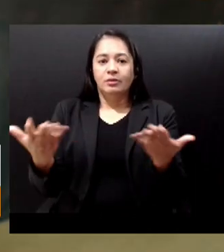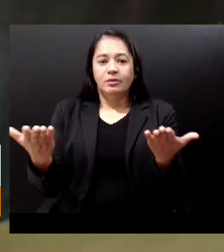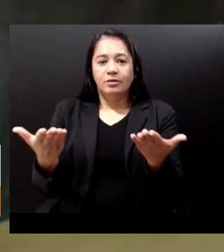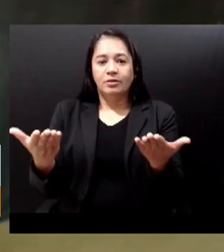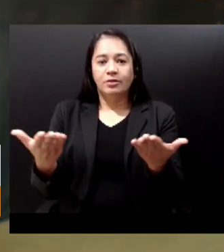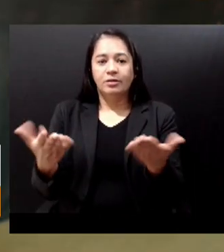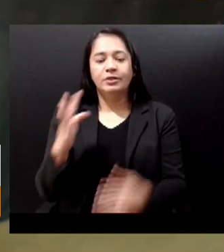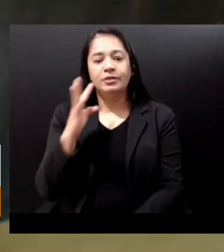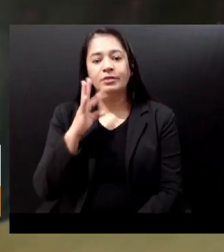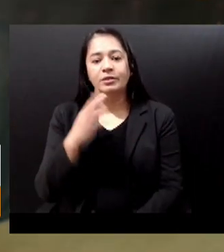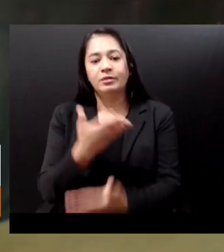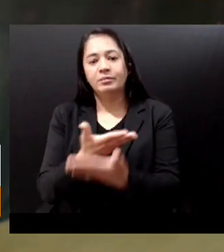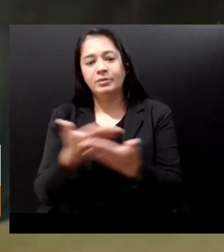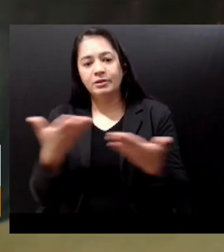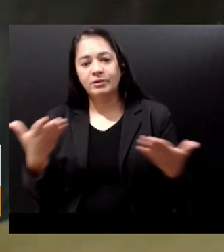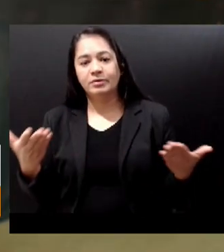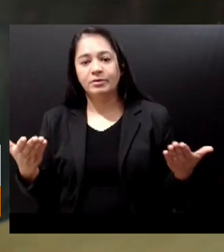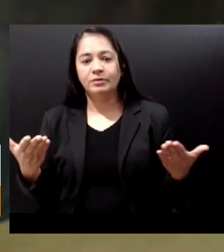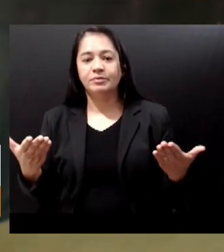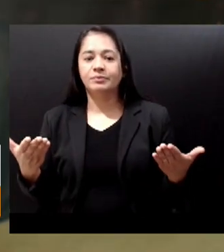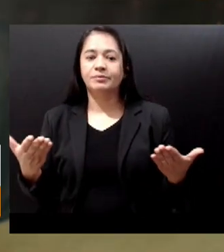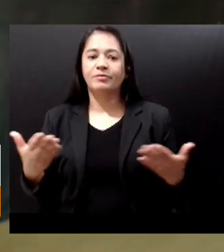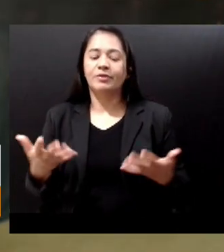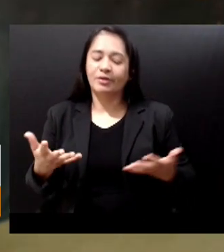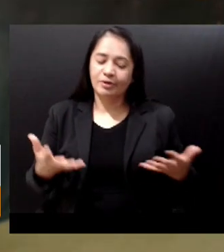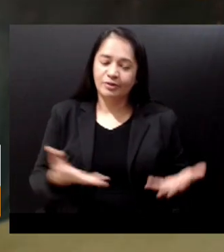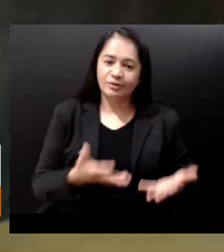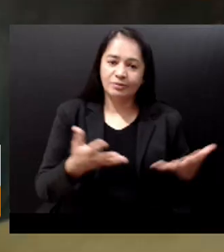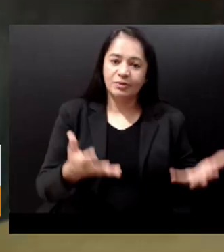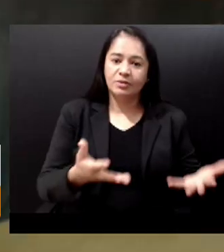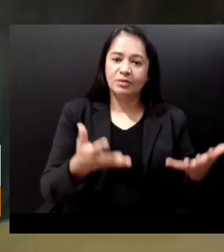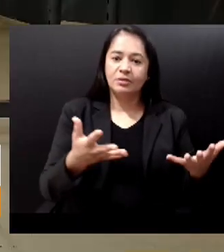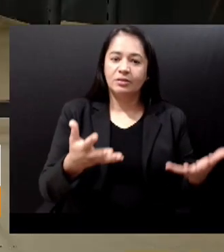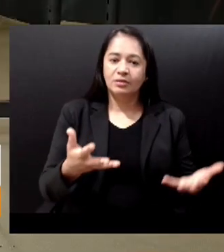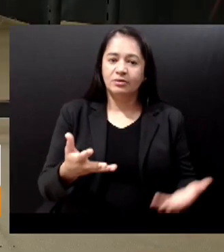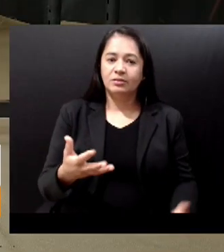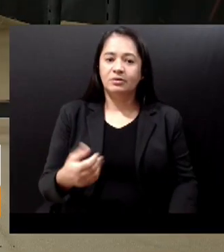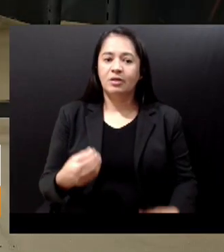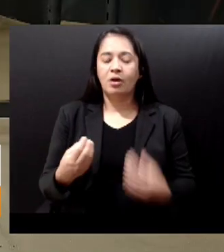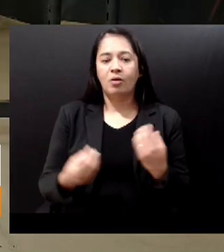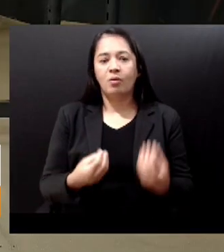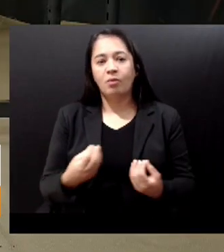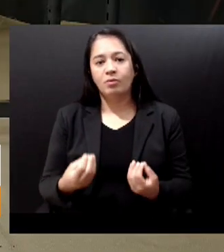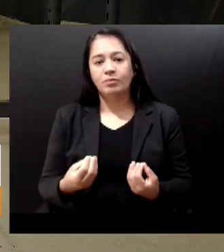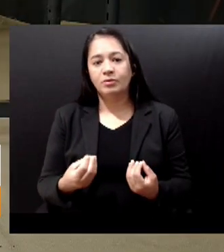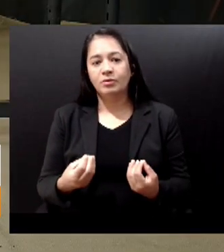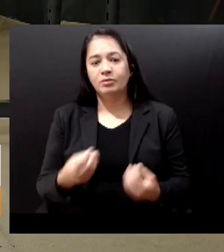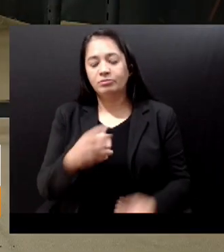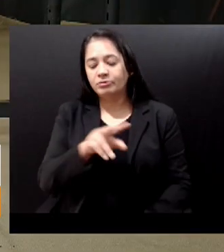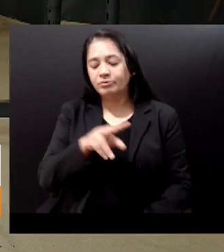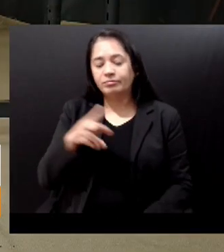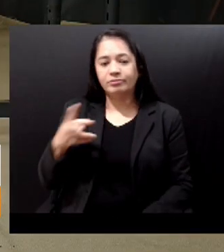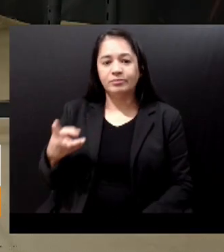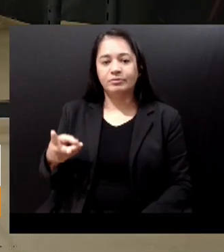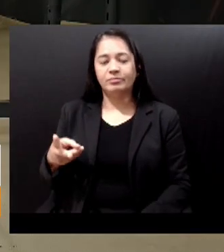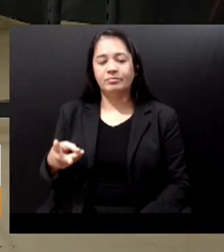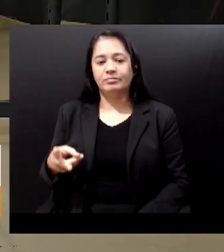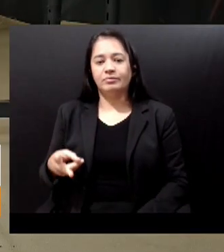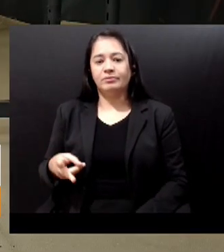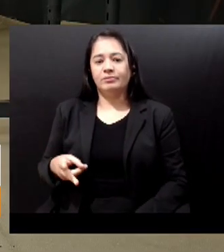você. E de motivação, né? Olha só como é que é um contraponto, né, gente? Mas é isso. A gente